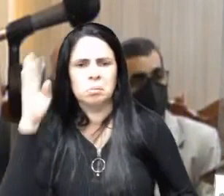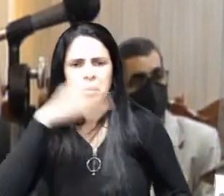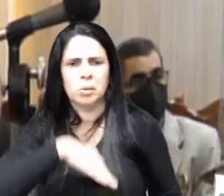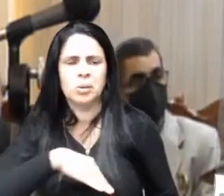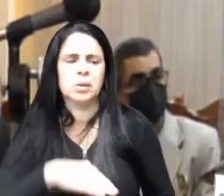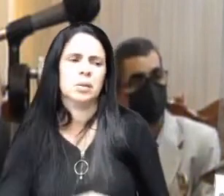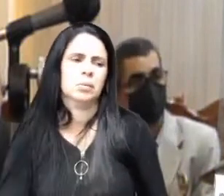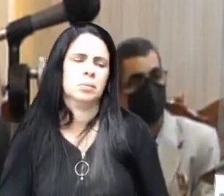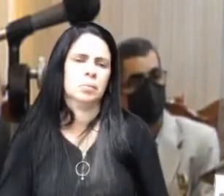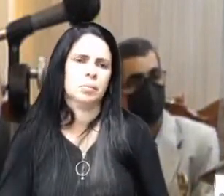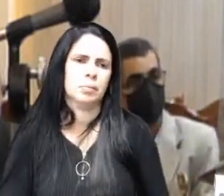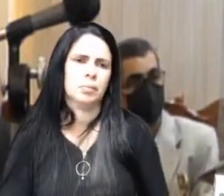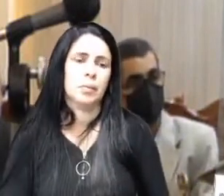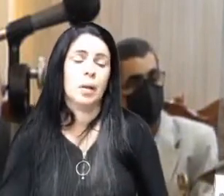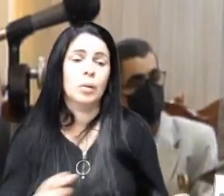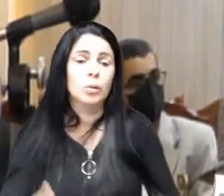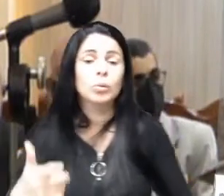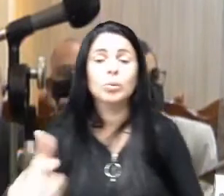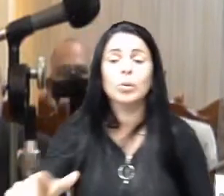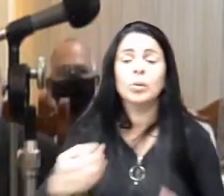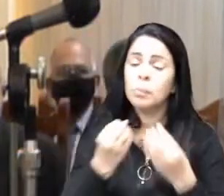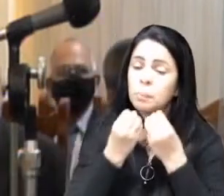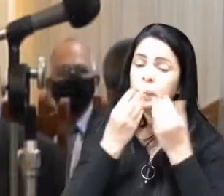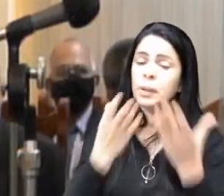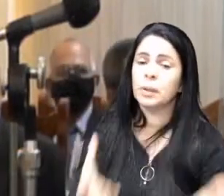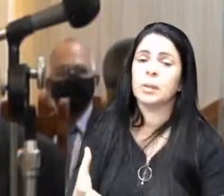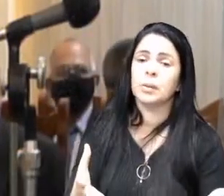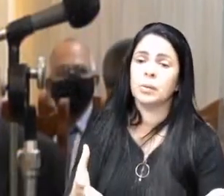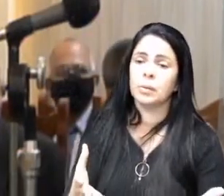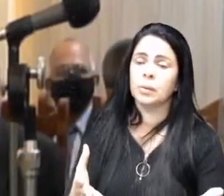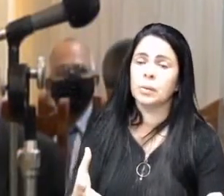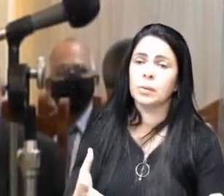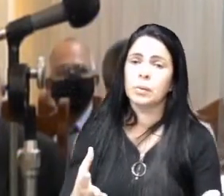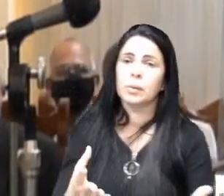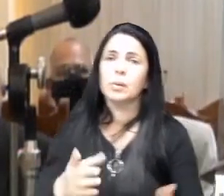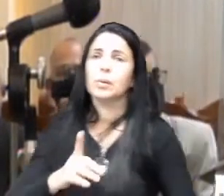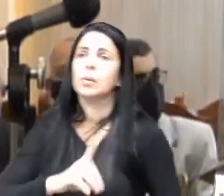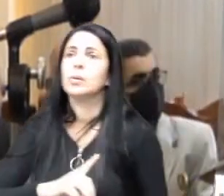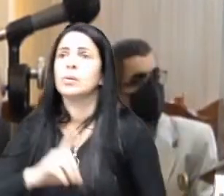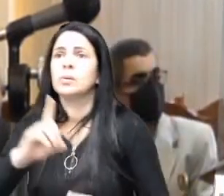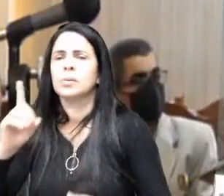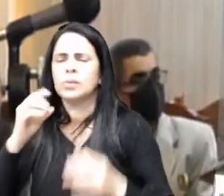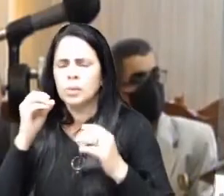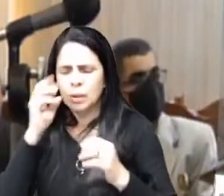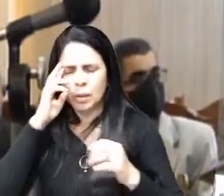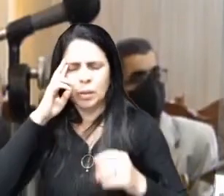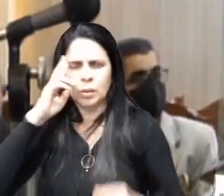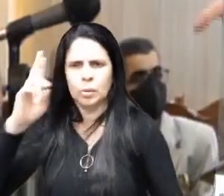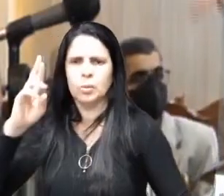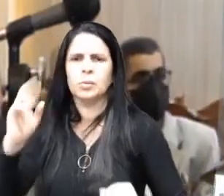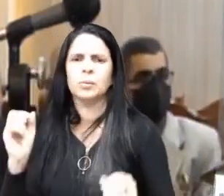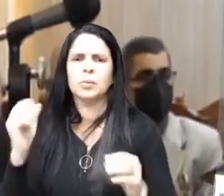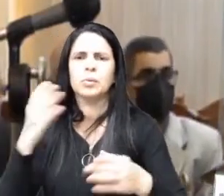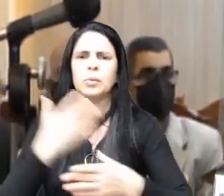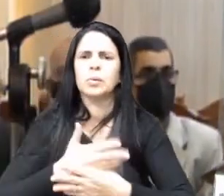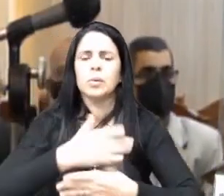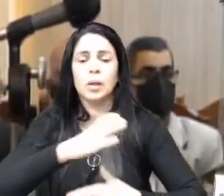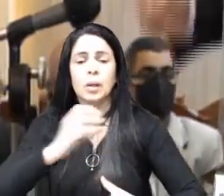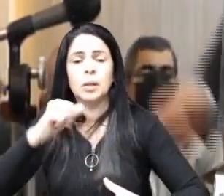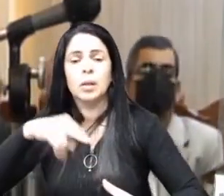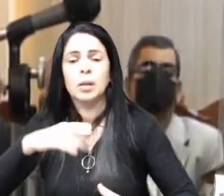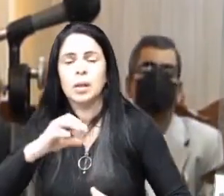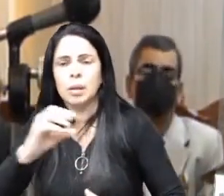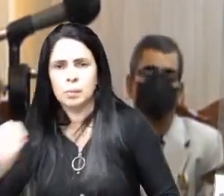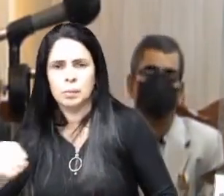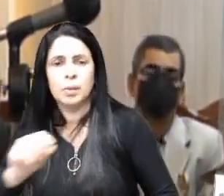Bendito seja o Senhor, Deus de Sem, e seja-lhe Canaã por servo. Se fosse você, eu dava um glória a